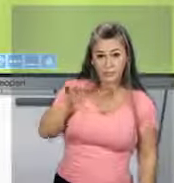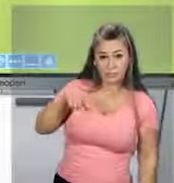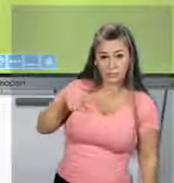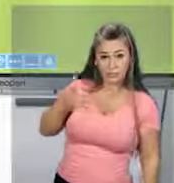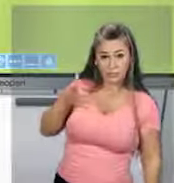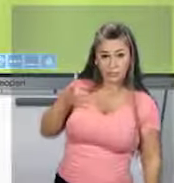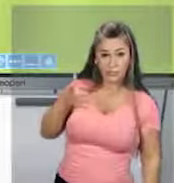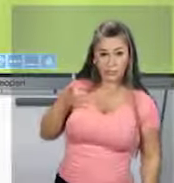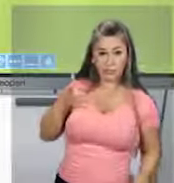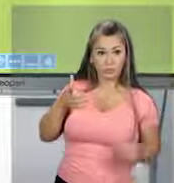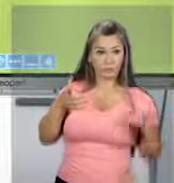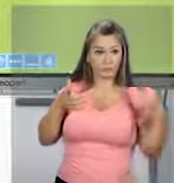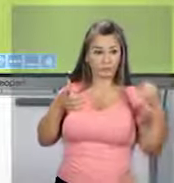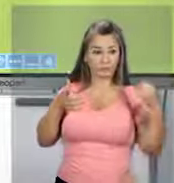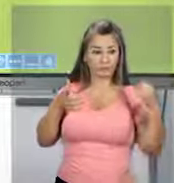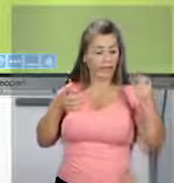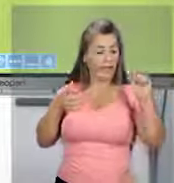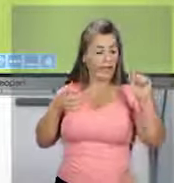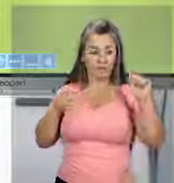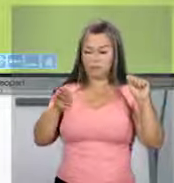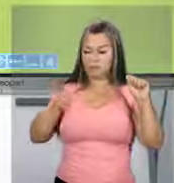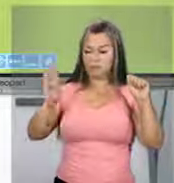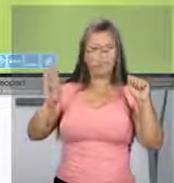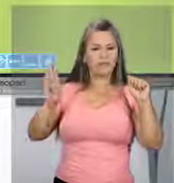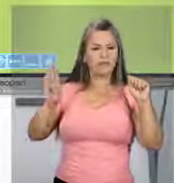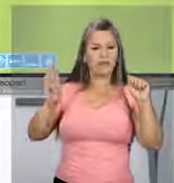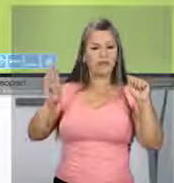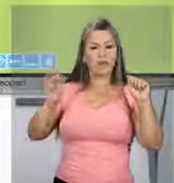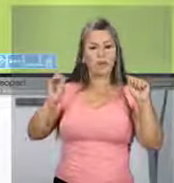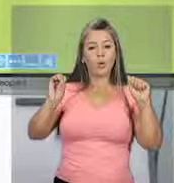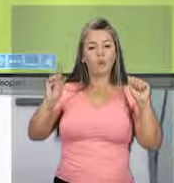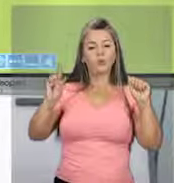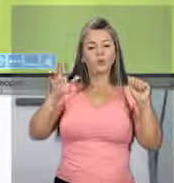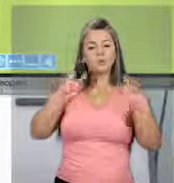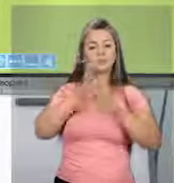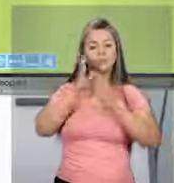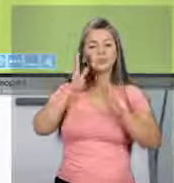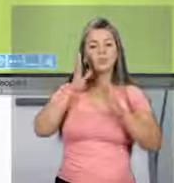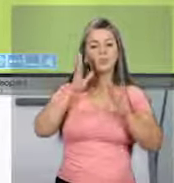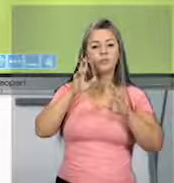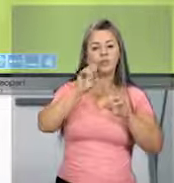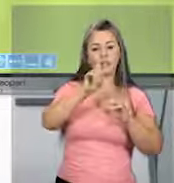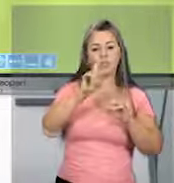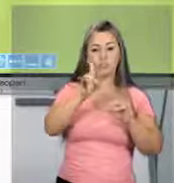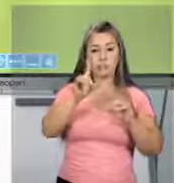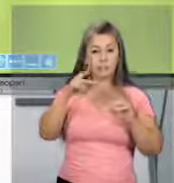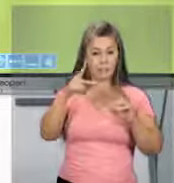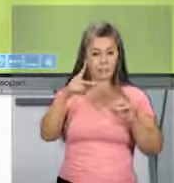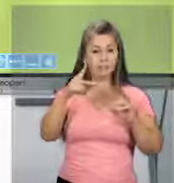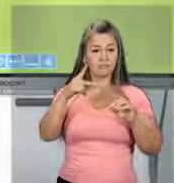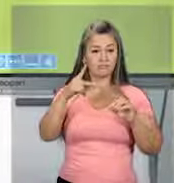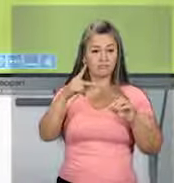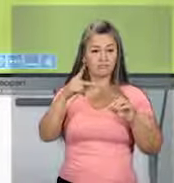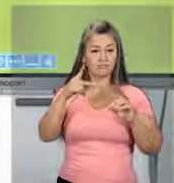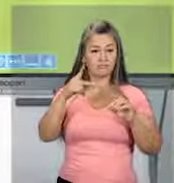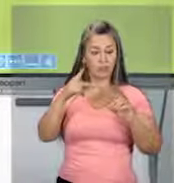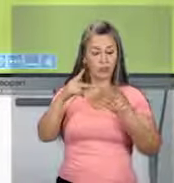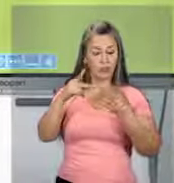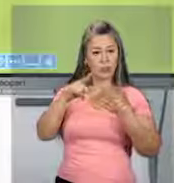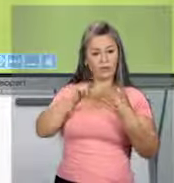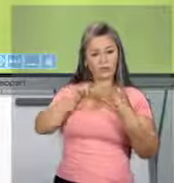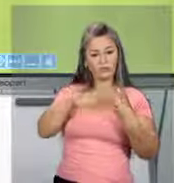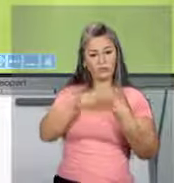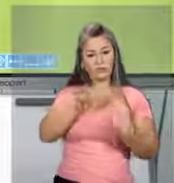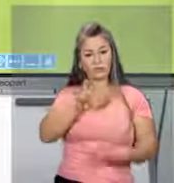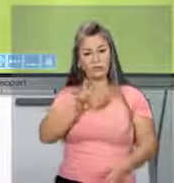saída entre os pontos A e B ou uma diferença de potencial entre os pontos A e B de 4,5